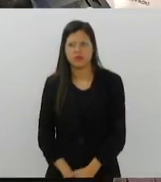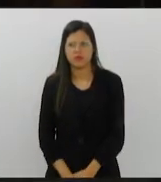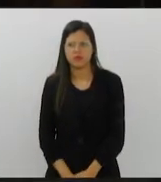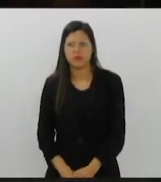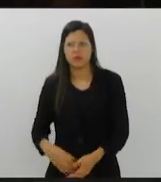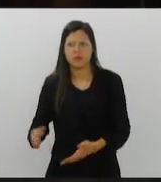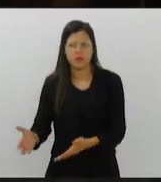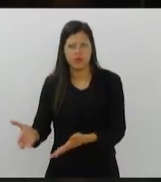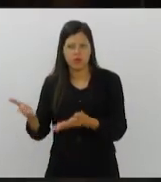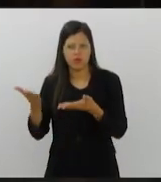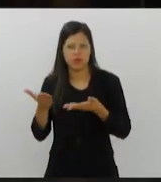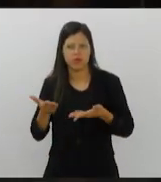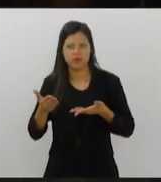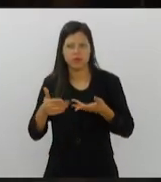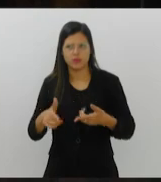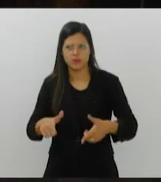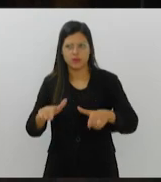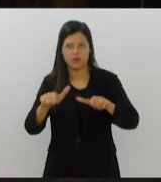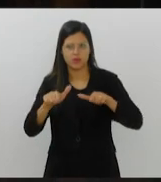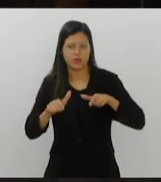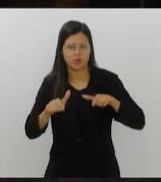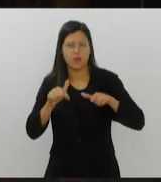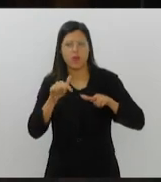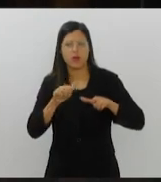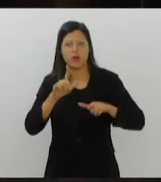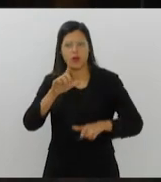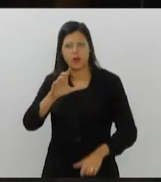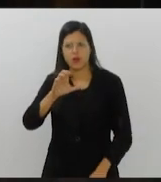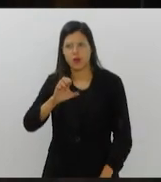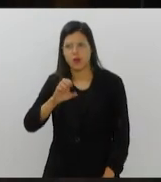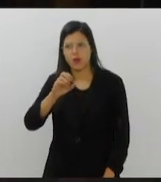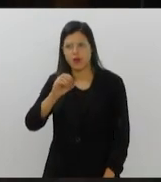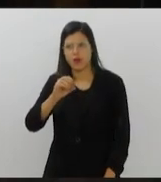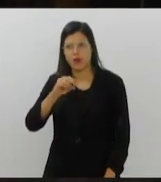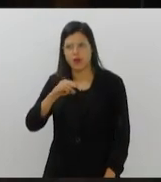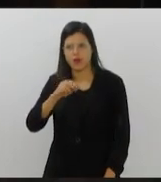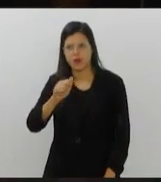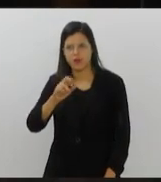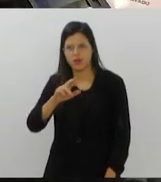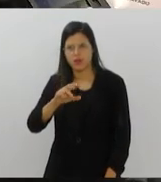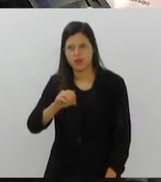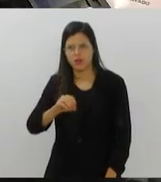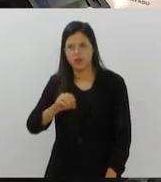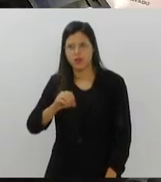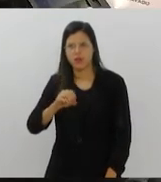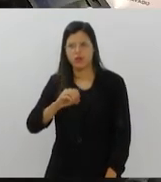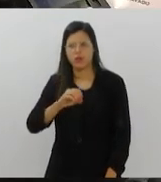Convido para receber o diploma de benemérito o senhor Leonardo da Silva Loyola.